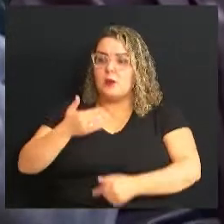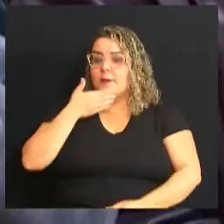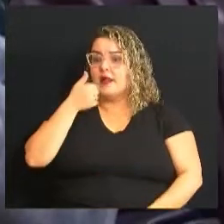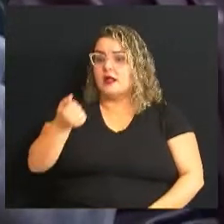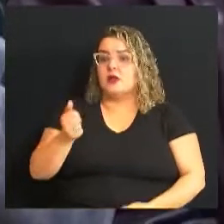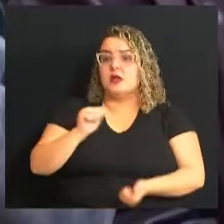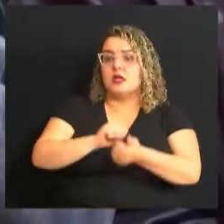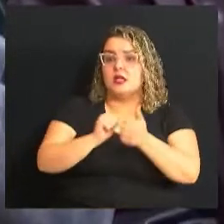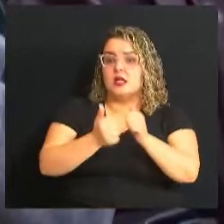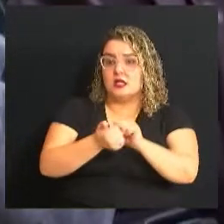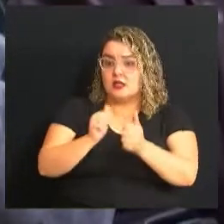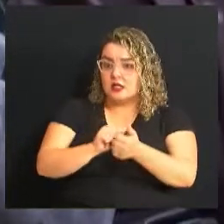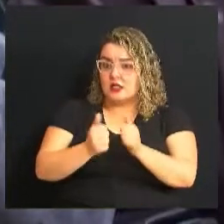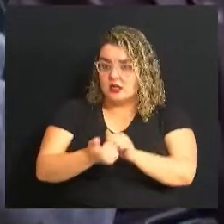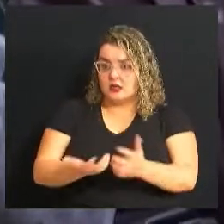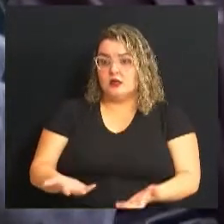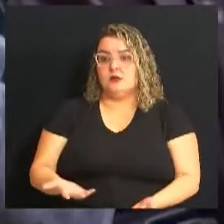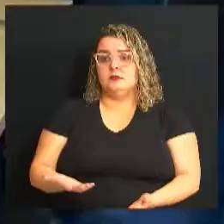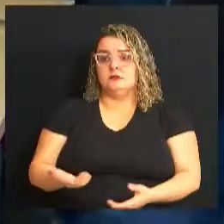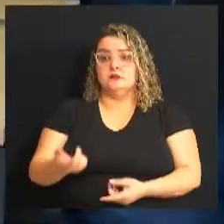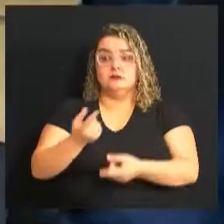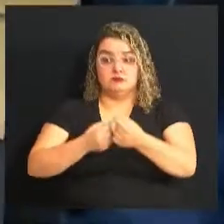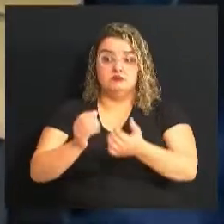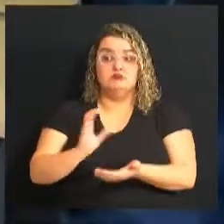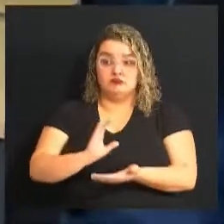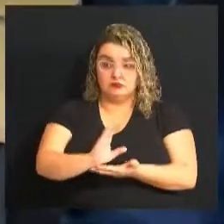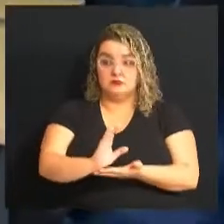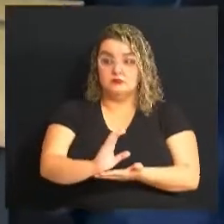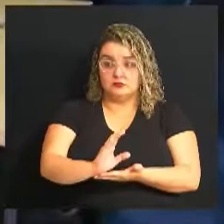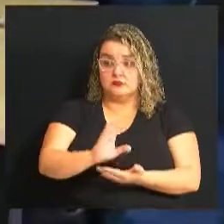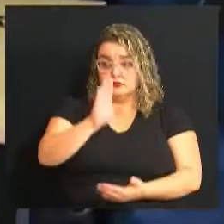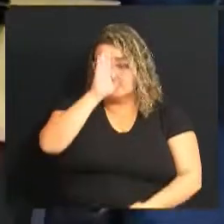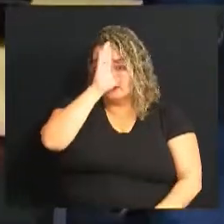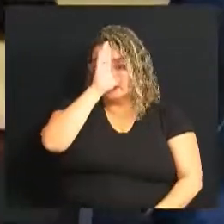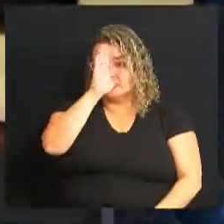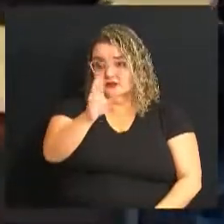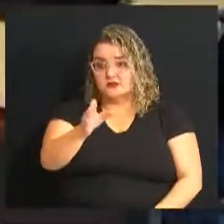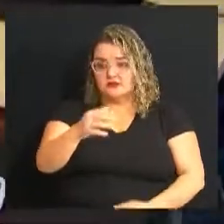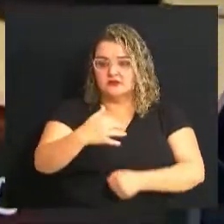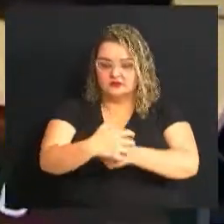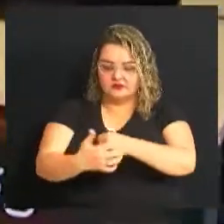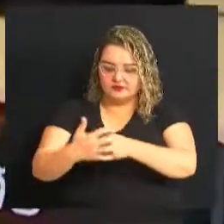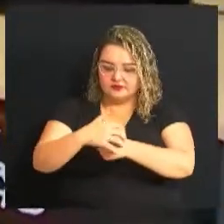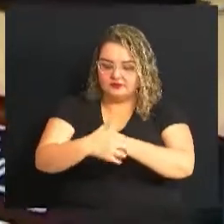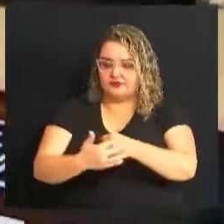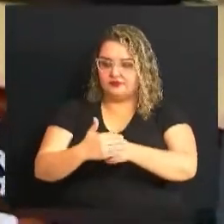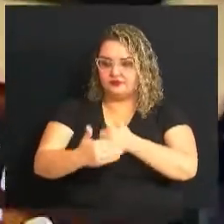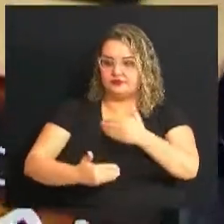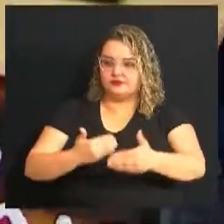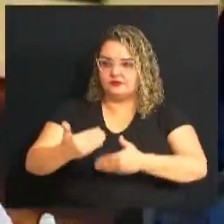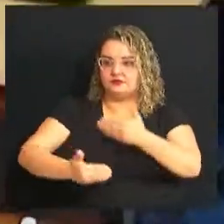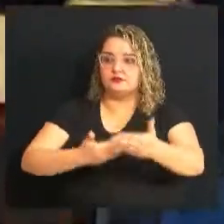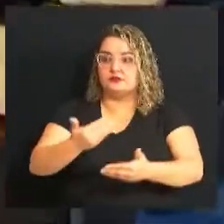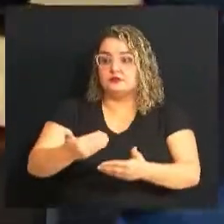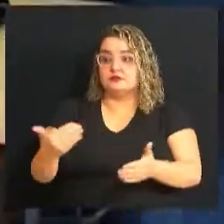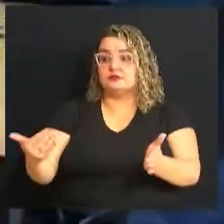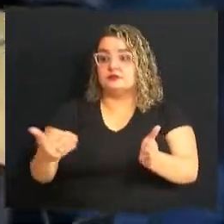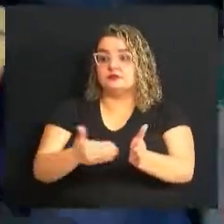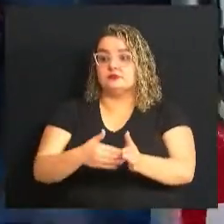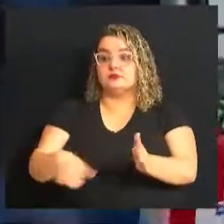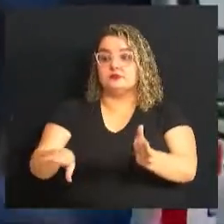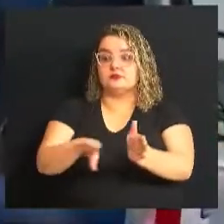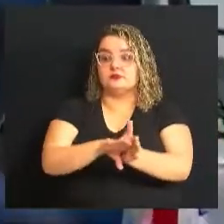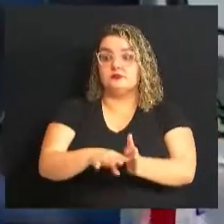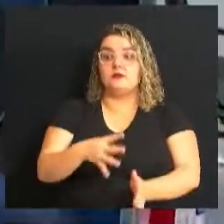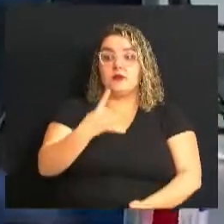performance, investimento também rumo à digitalização de processos, até que a gente chegue na indústria 4.0.